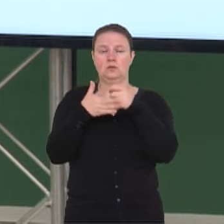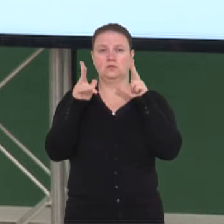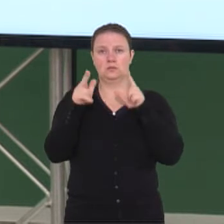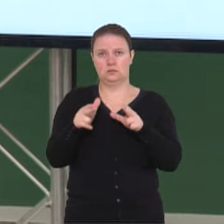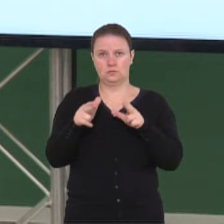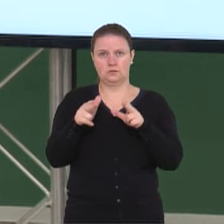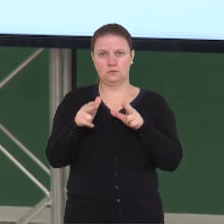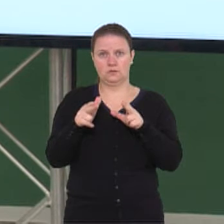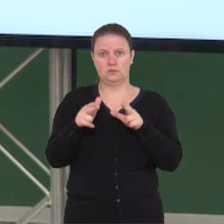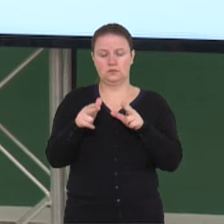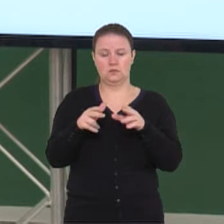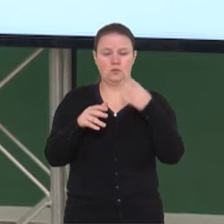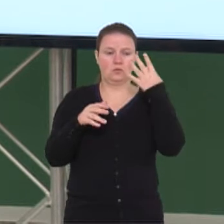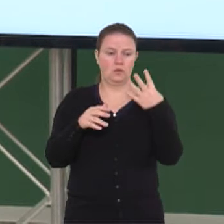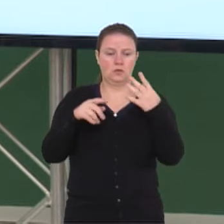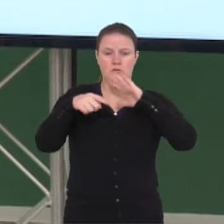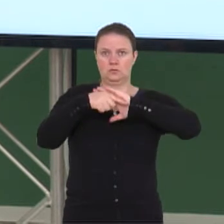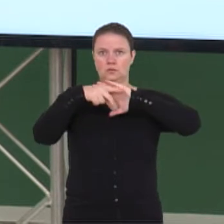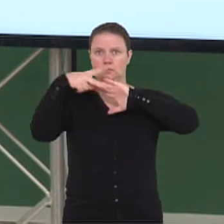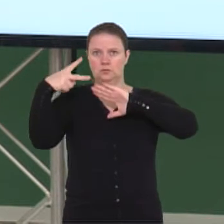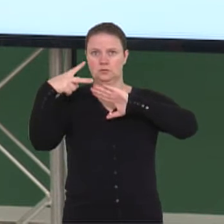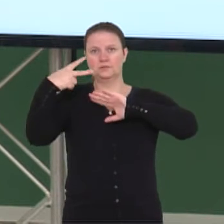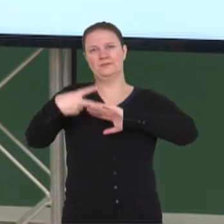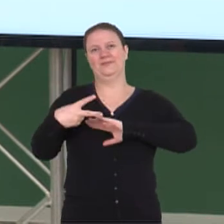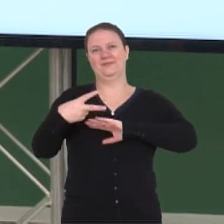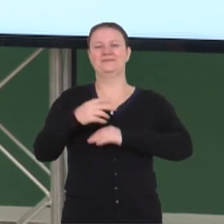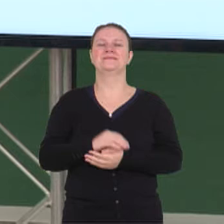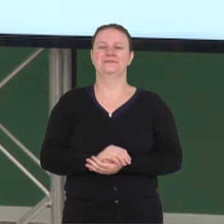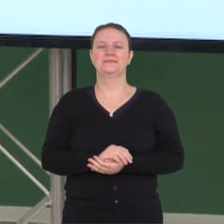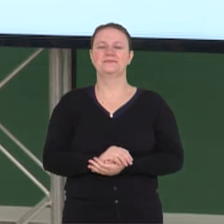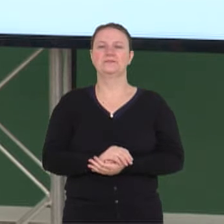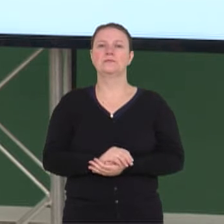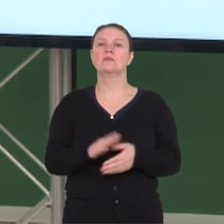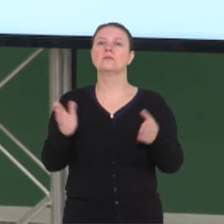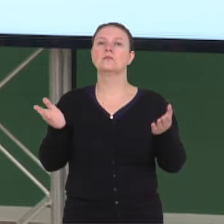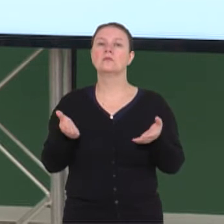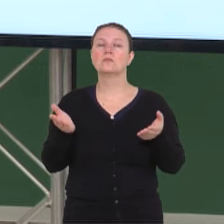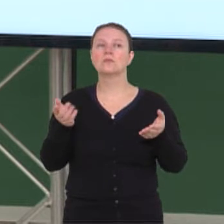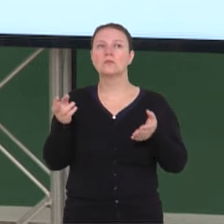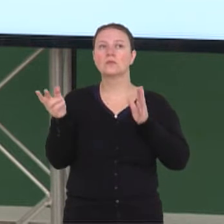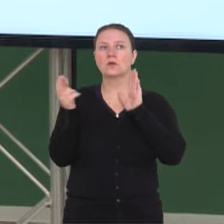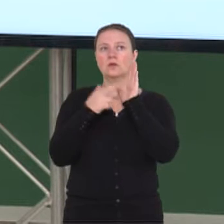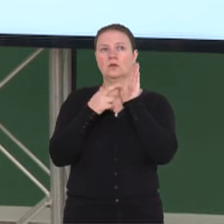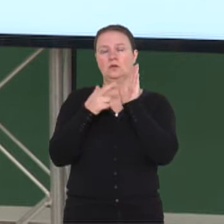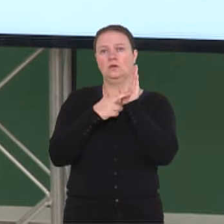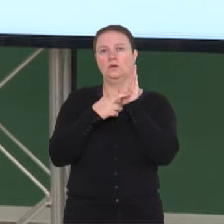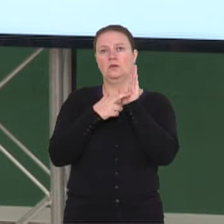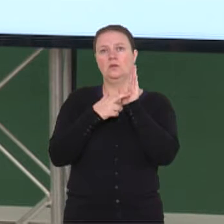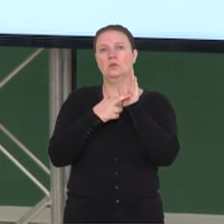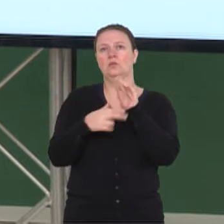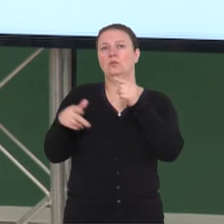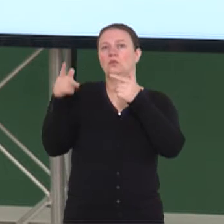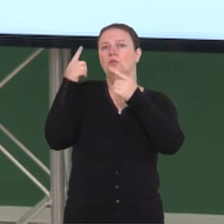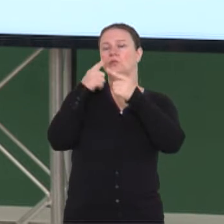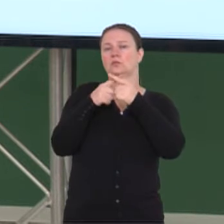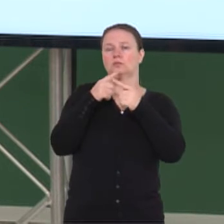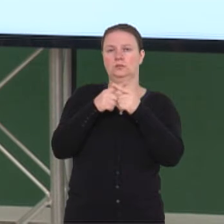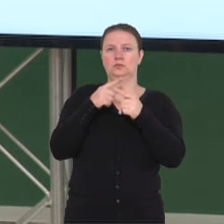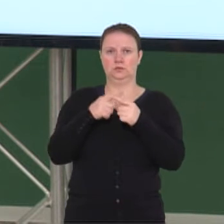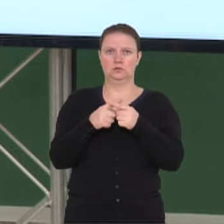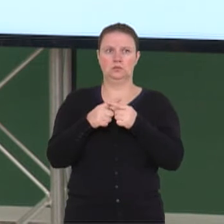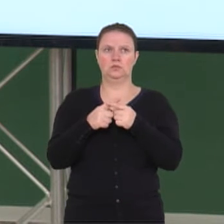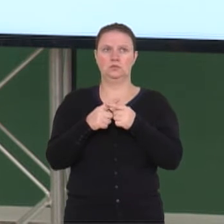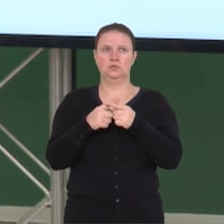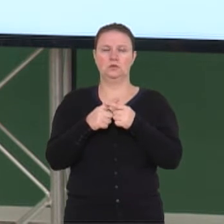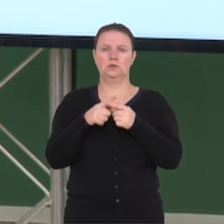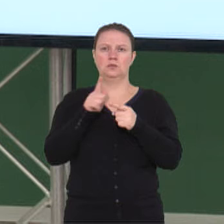a base. 4 menos 2, 2. Próximo passo. Vou pegar esse resultado da divisão e faço a multiplicação pelos